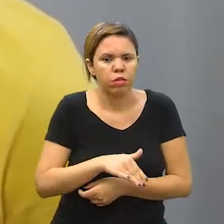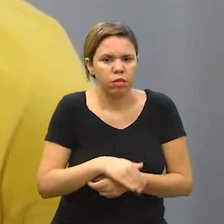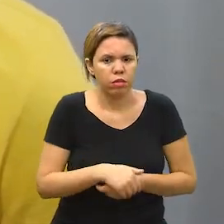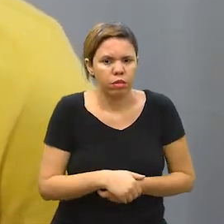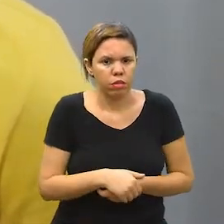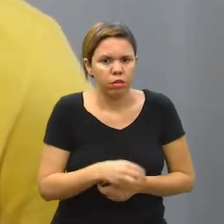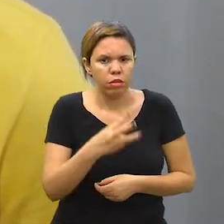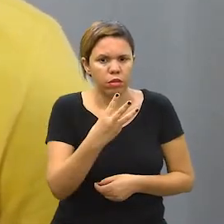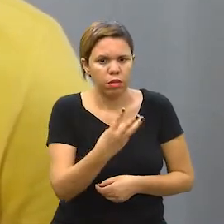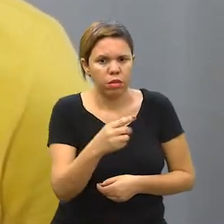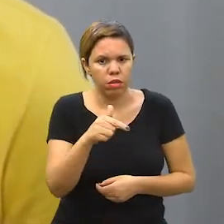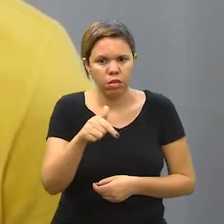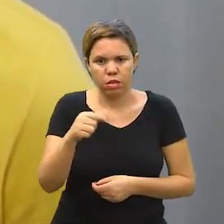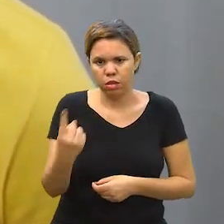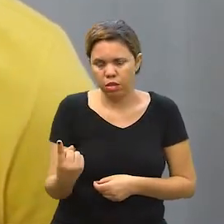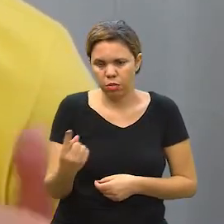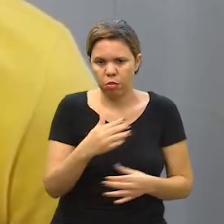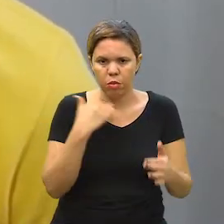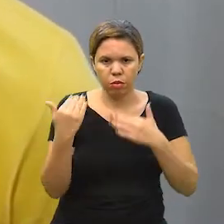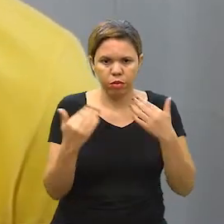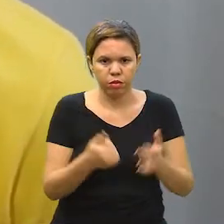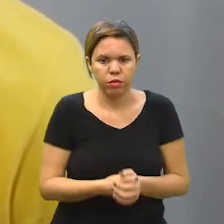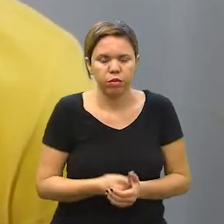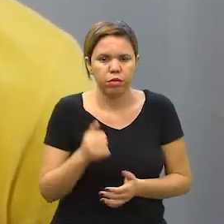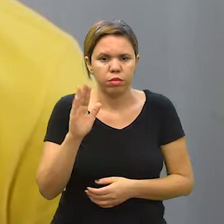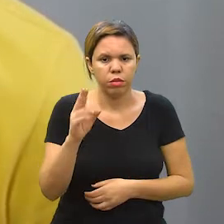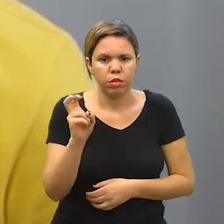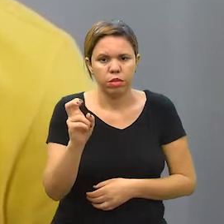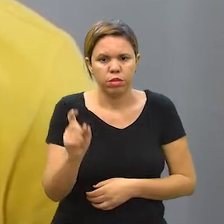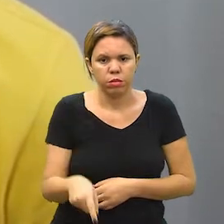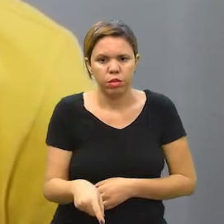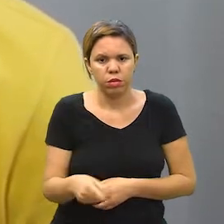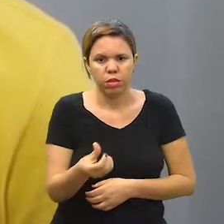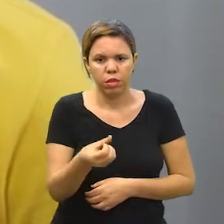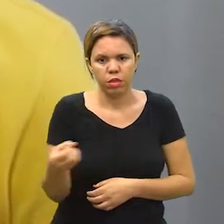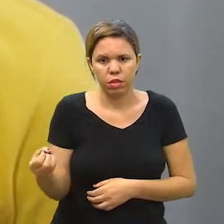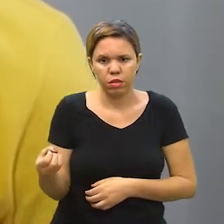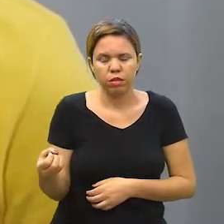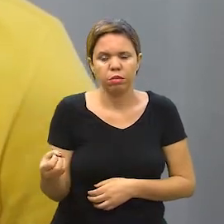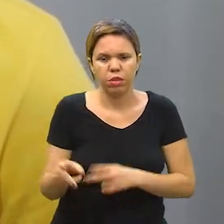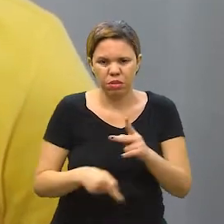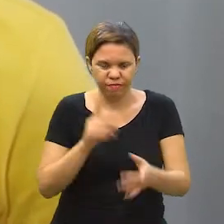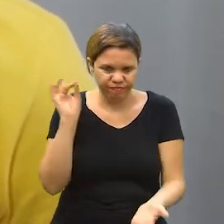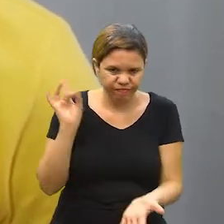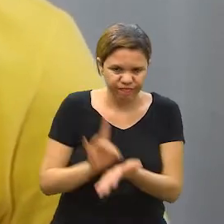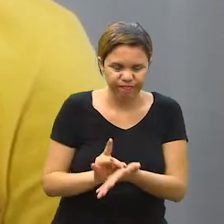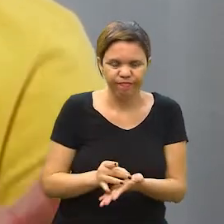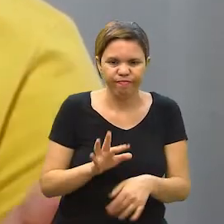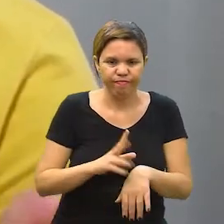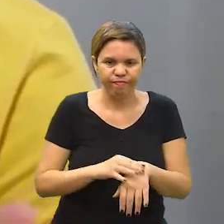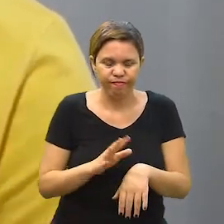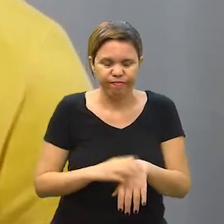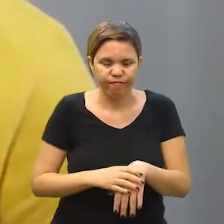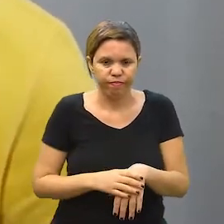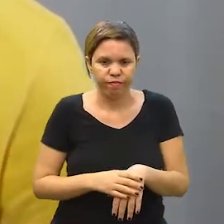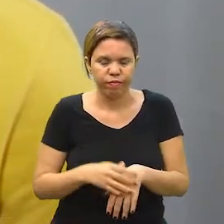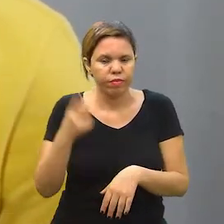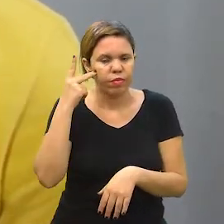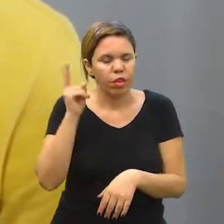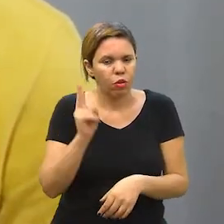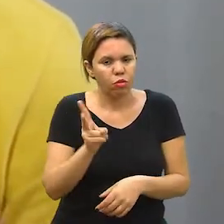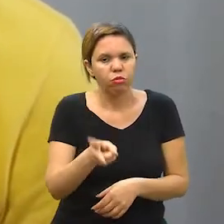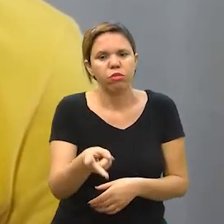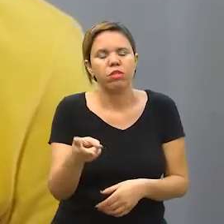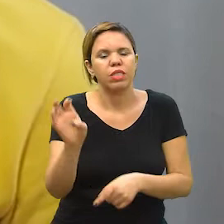eram 371 mortes, com mais de 5.600 casos confirmados da doença. São Paulo continua sendo o